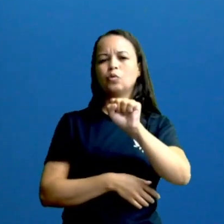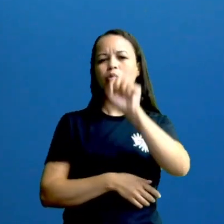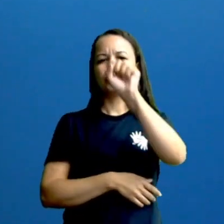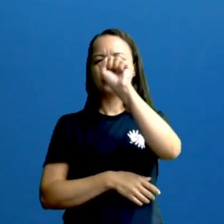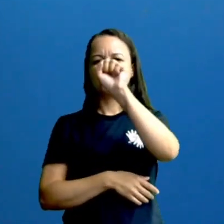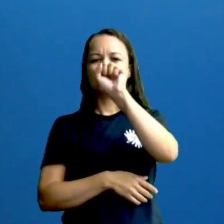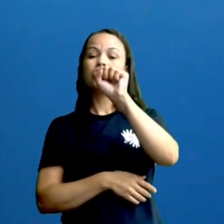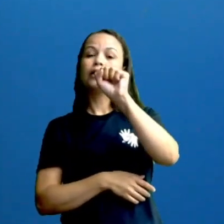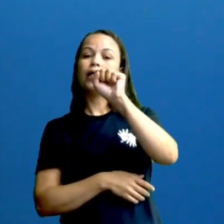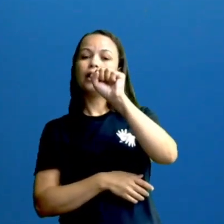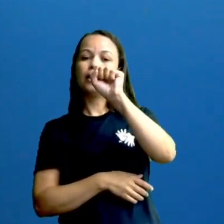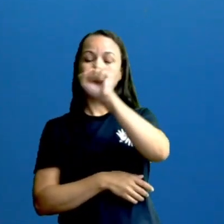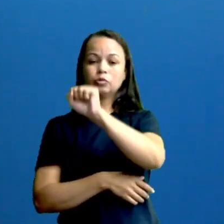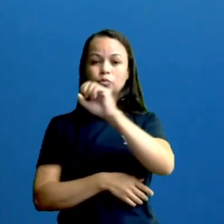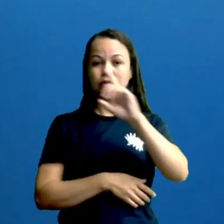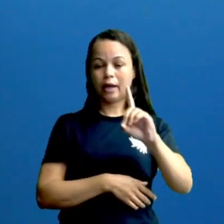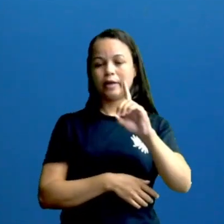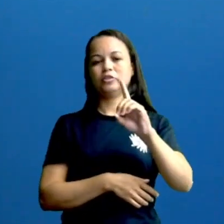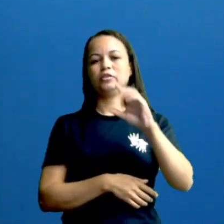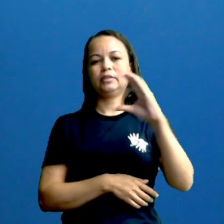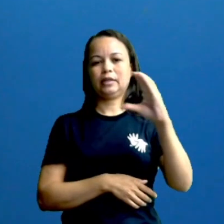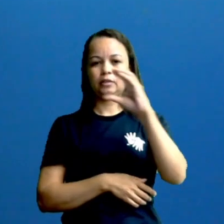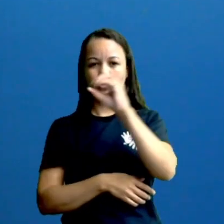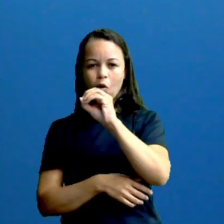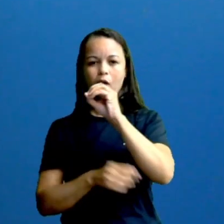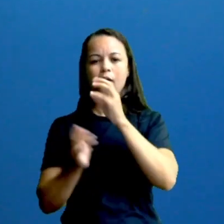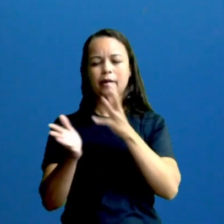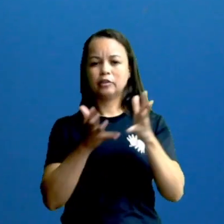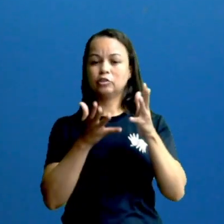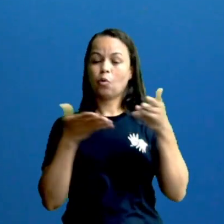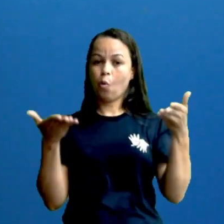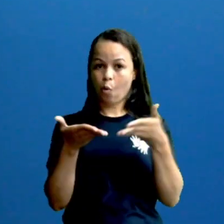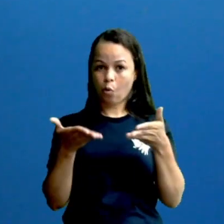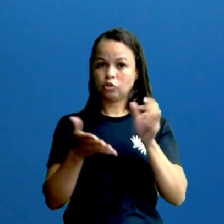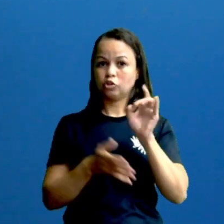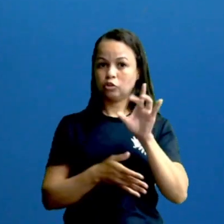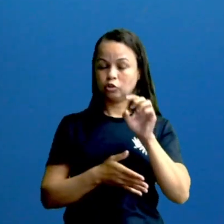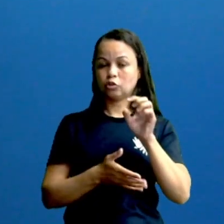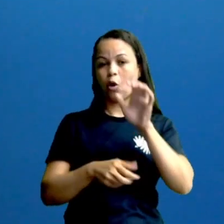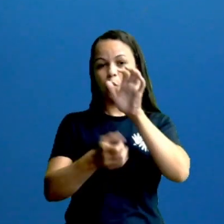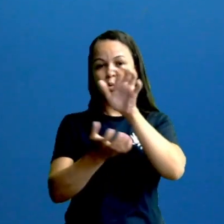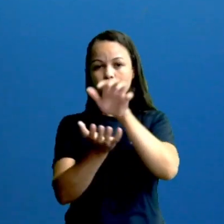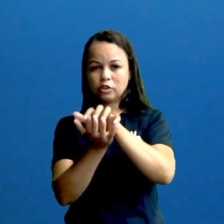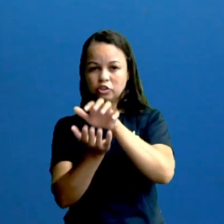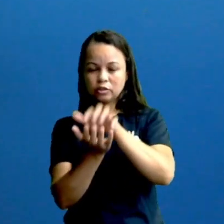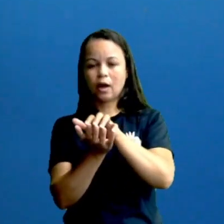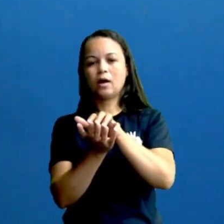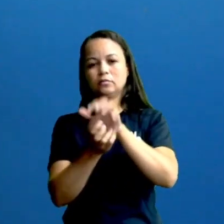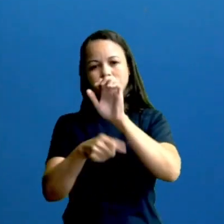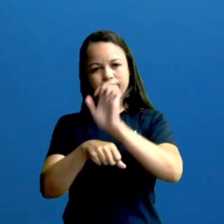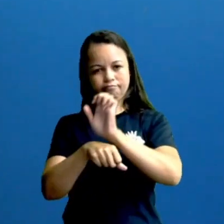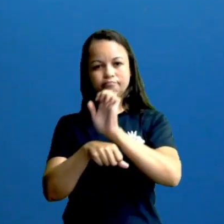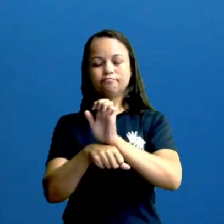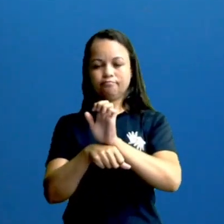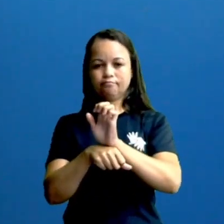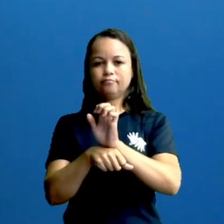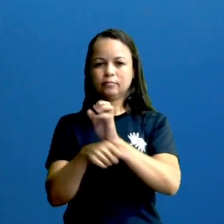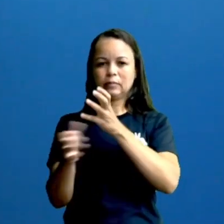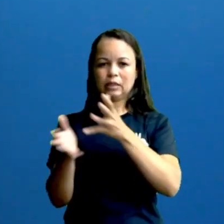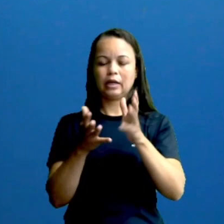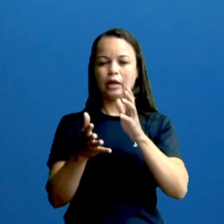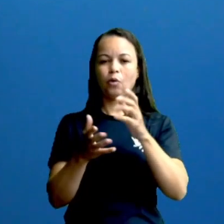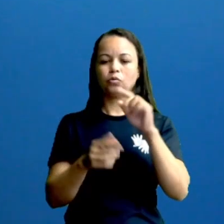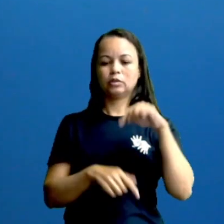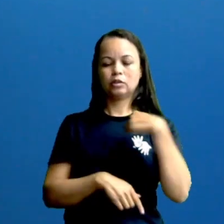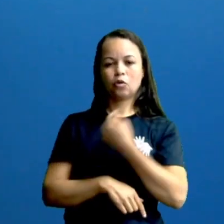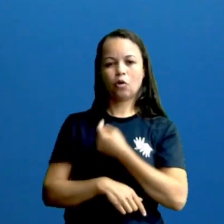Centro-Oeste. Então, hoje, nós vamos ver só o nosso estado, tá? Nós vamos ver o estado de Pernambuco, que é o estado onde a gente